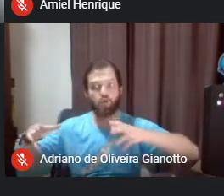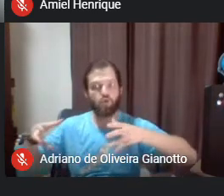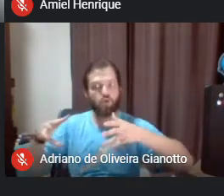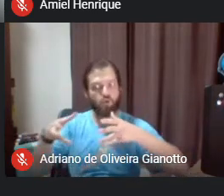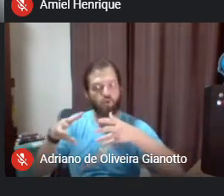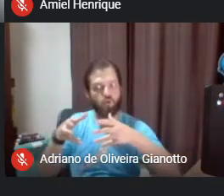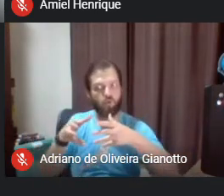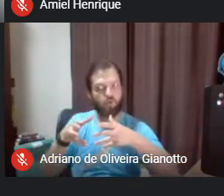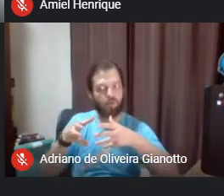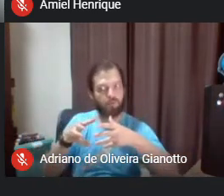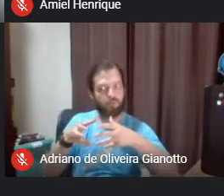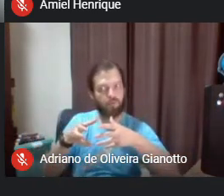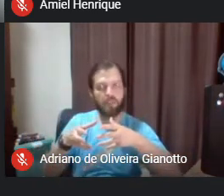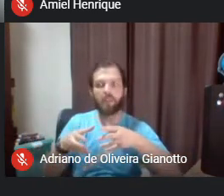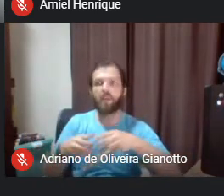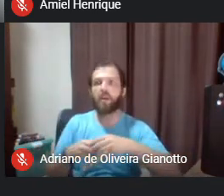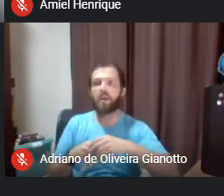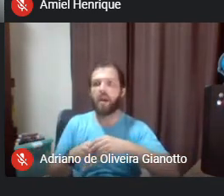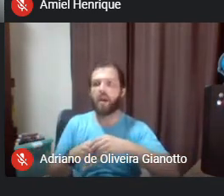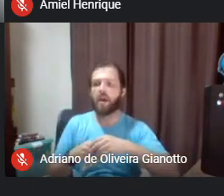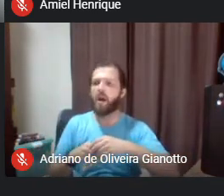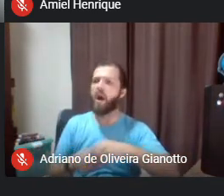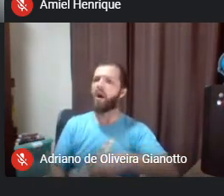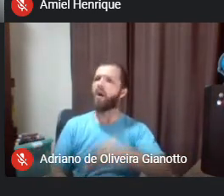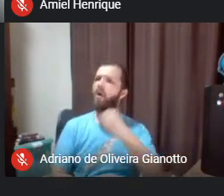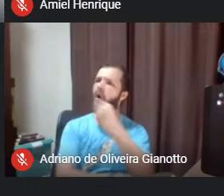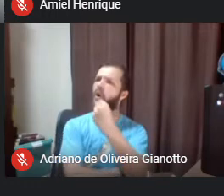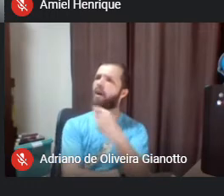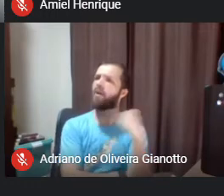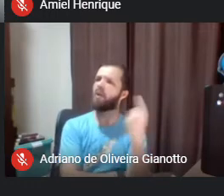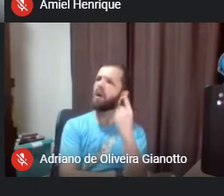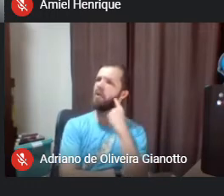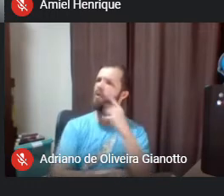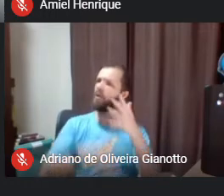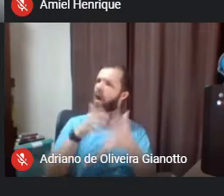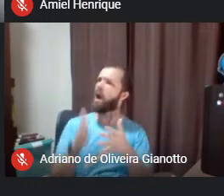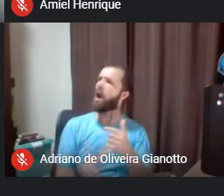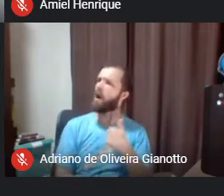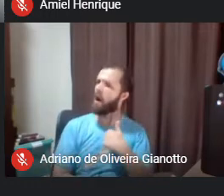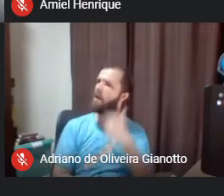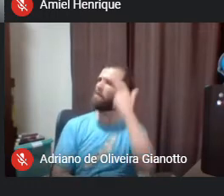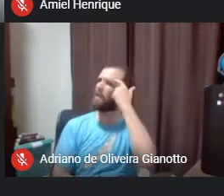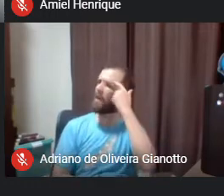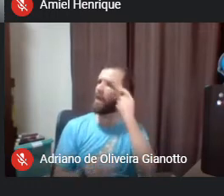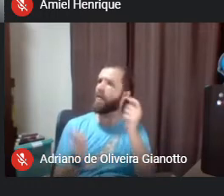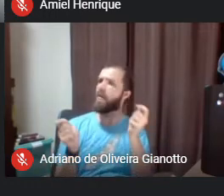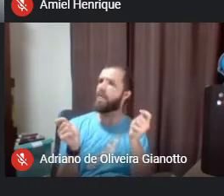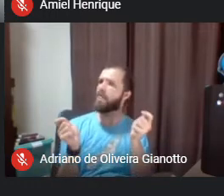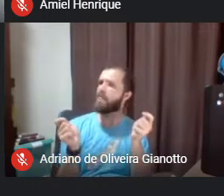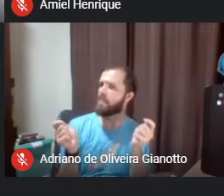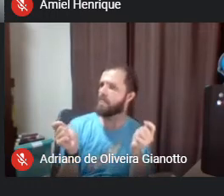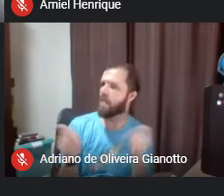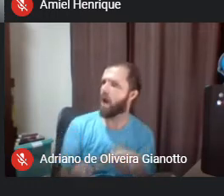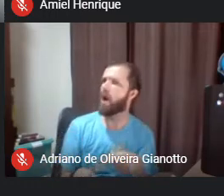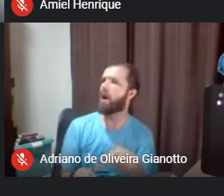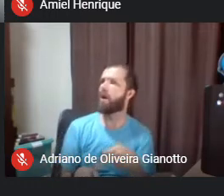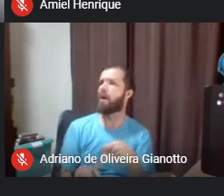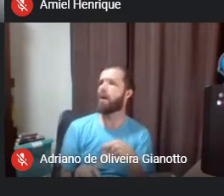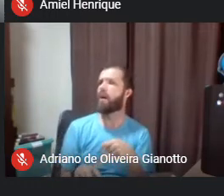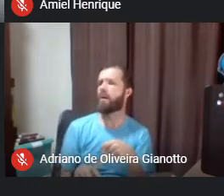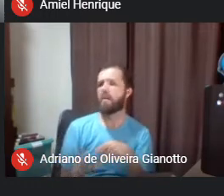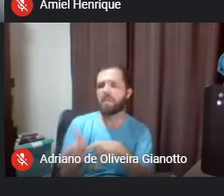ouvintes, eles fizeram uma convenção e falaram, olha, a língua de